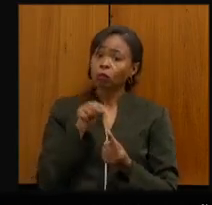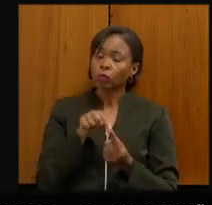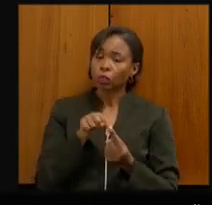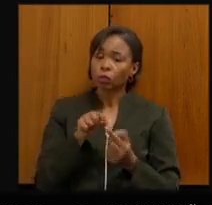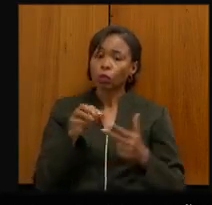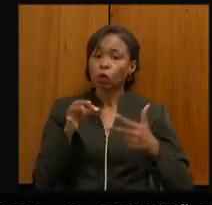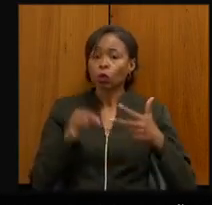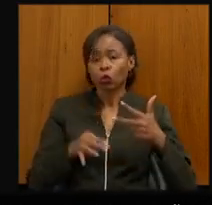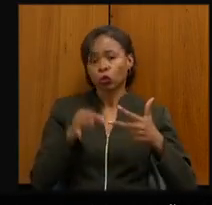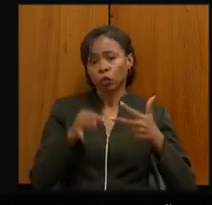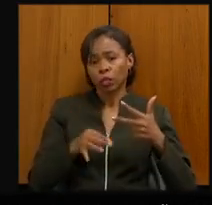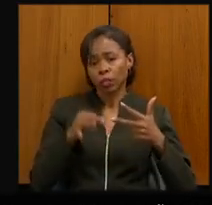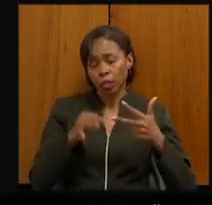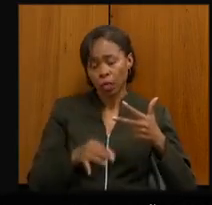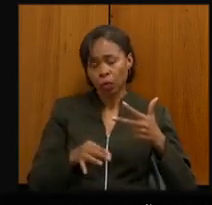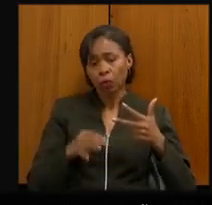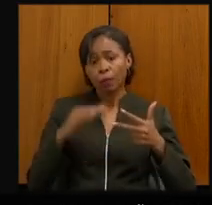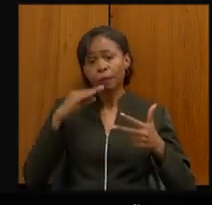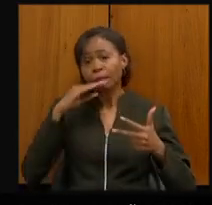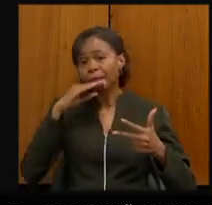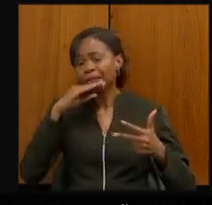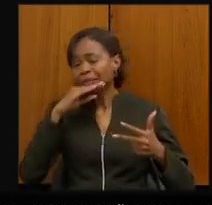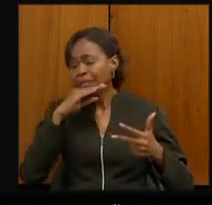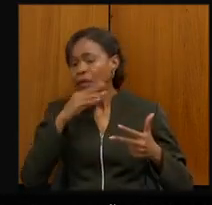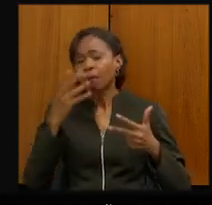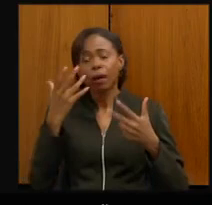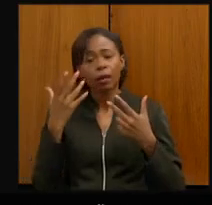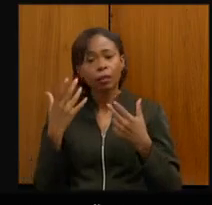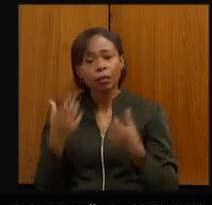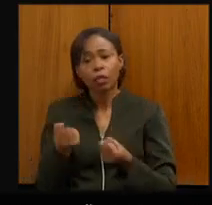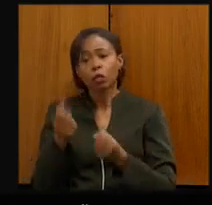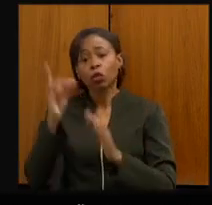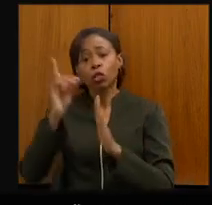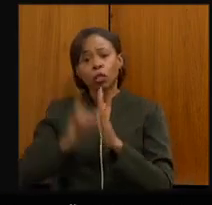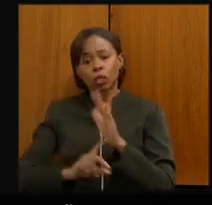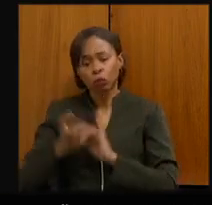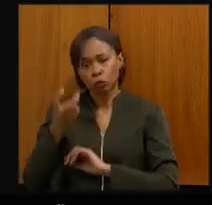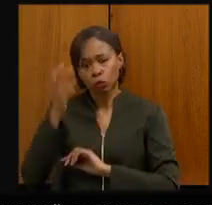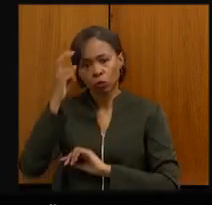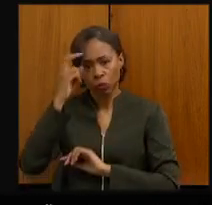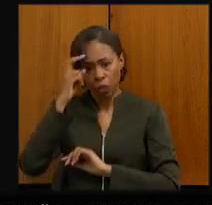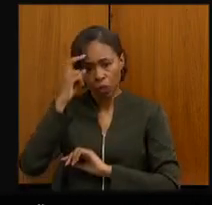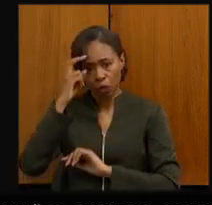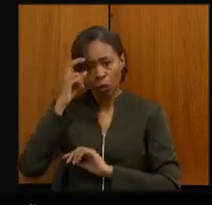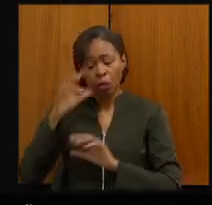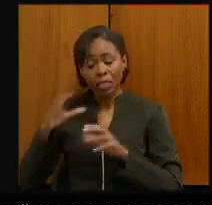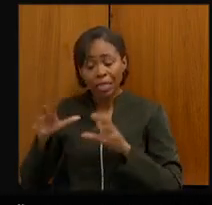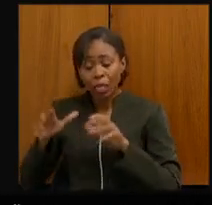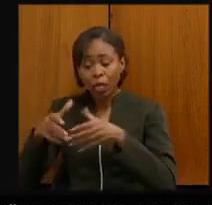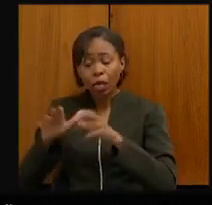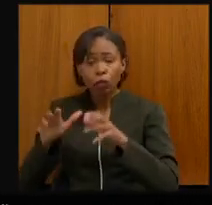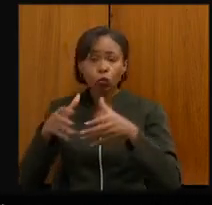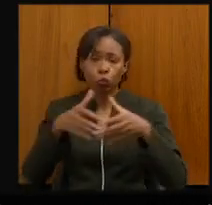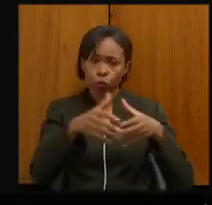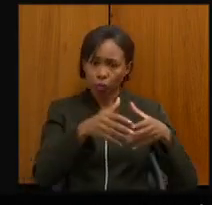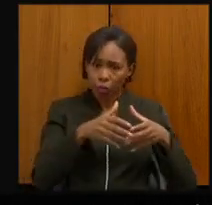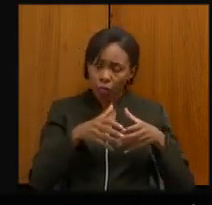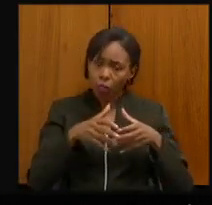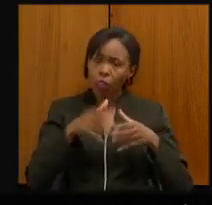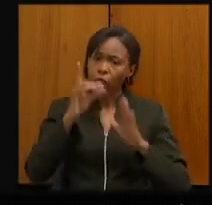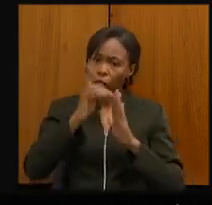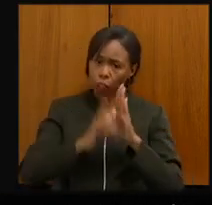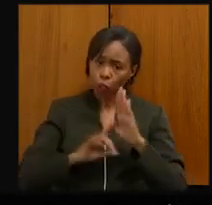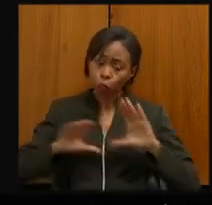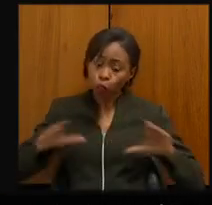os direitos culturais para os direitos das Comunidades em termos de direitos coletivos né